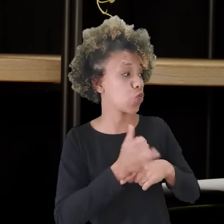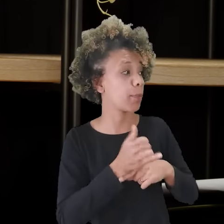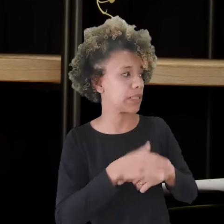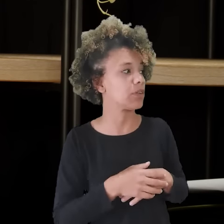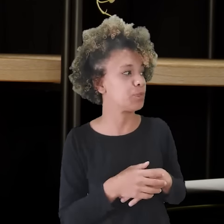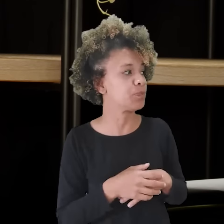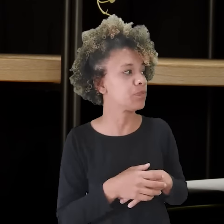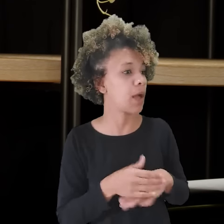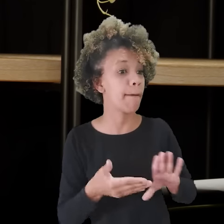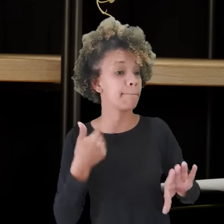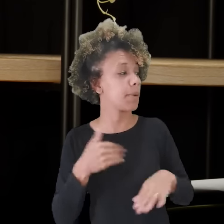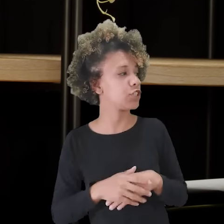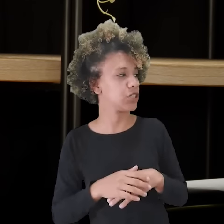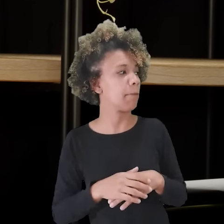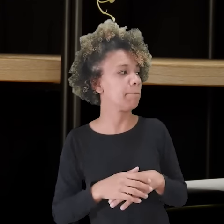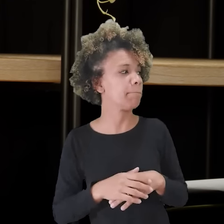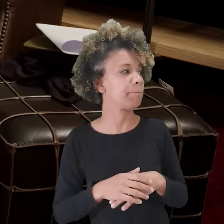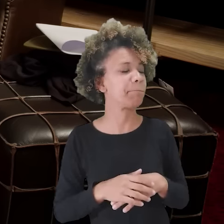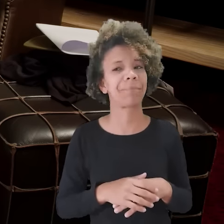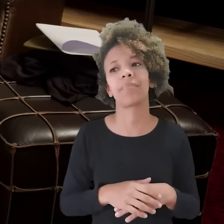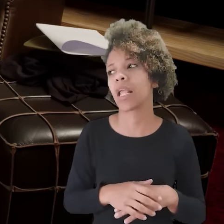seguinte é um documentário Exatamente exatamente